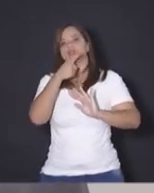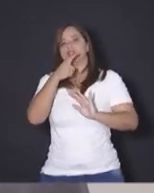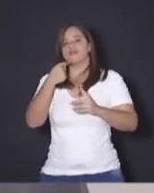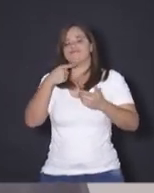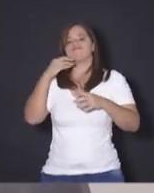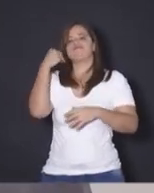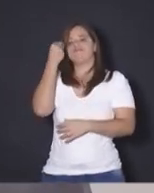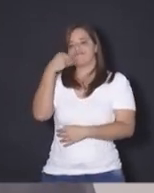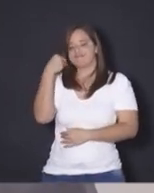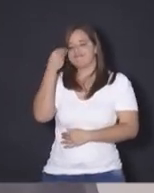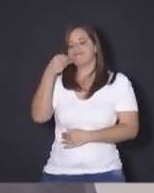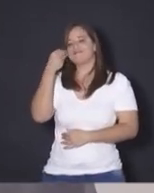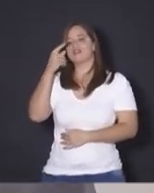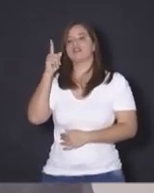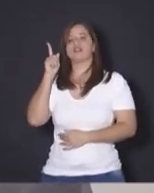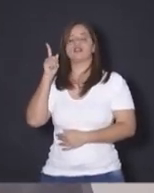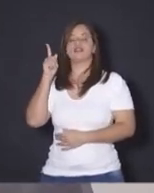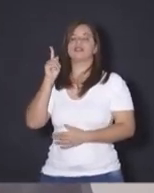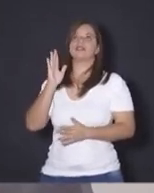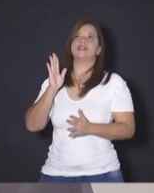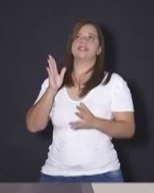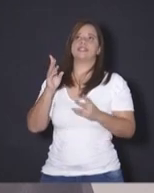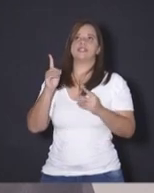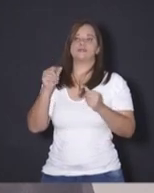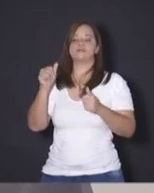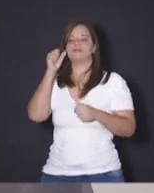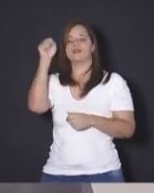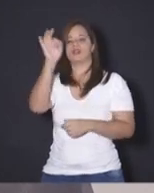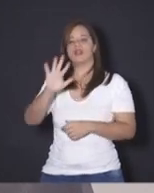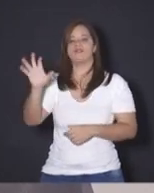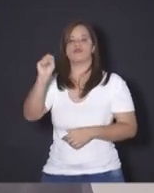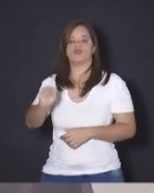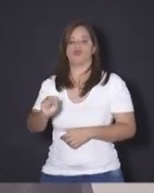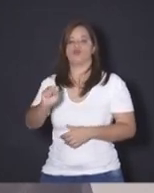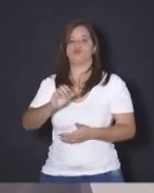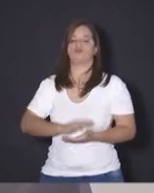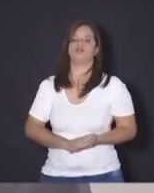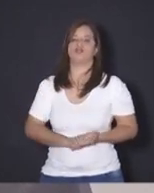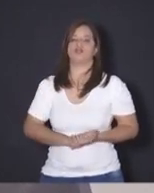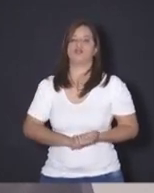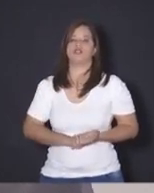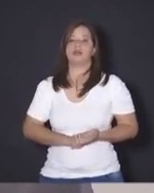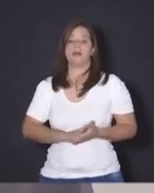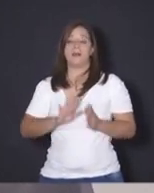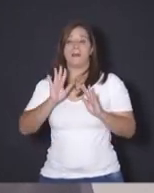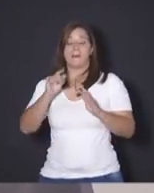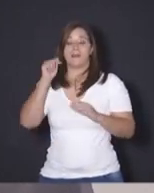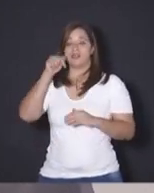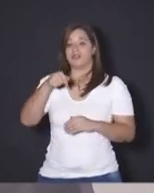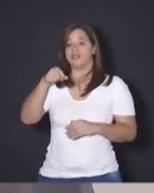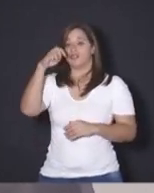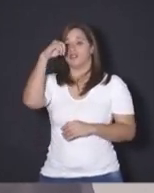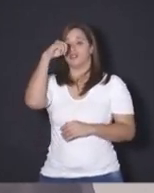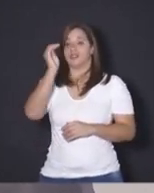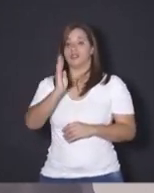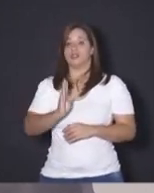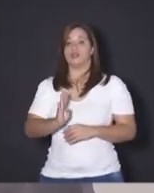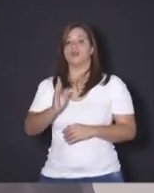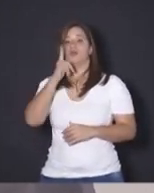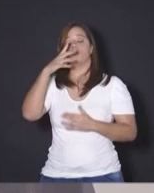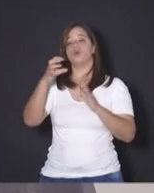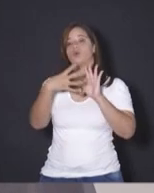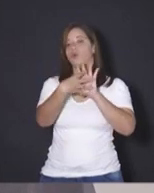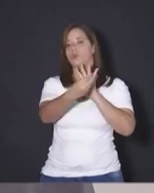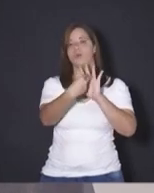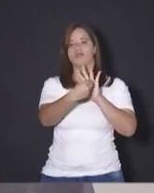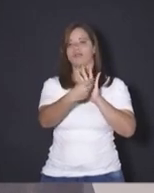praticado no na áfrica do sul mas no brasil nosso modelo o racismo não